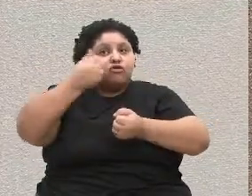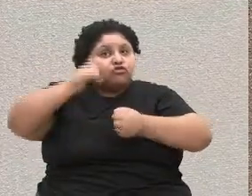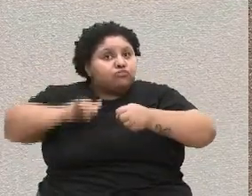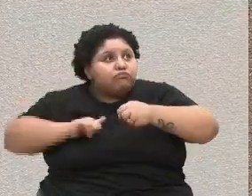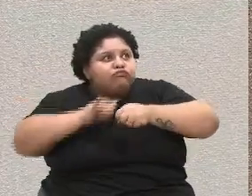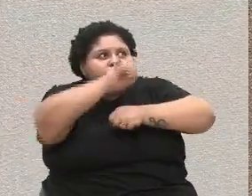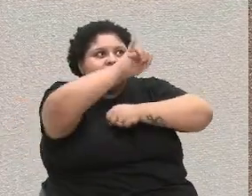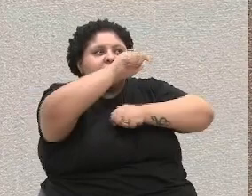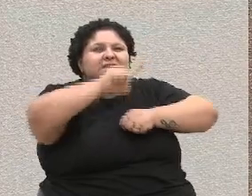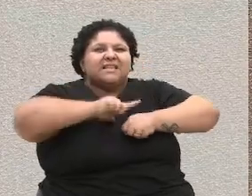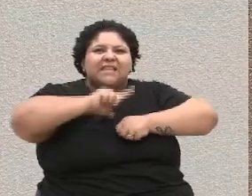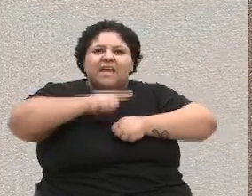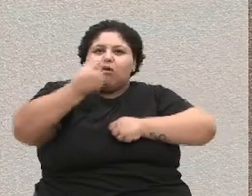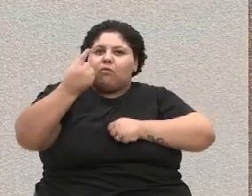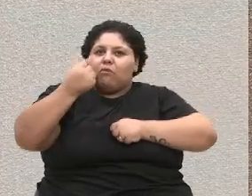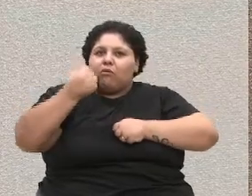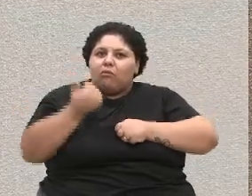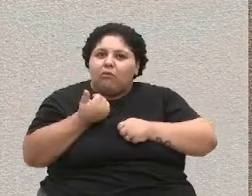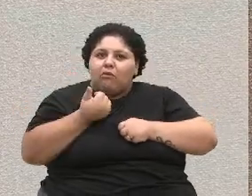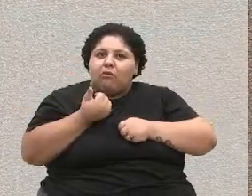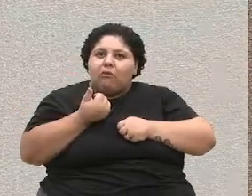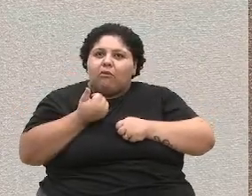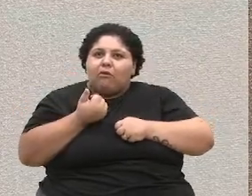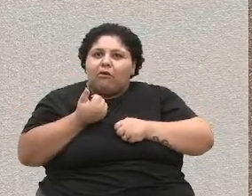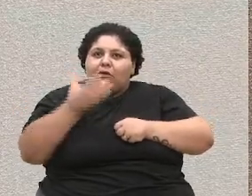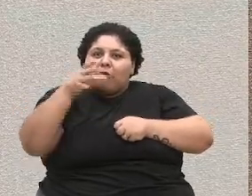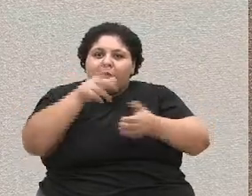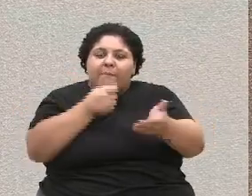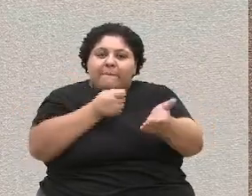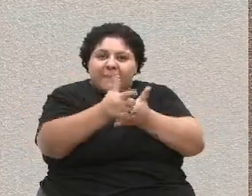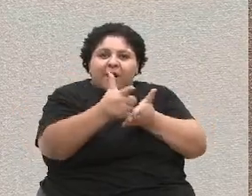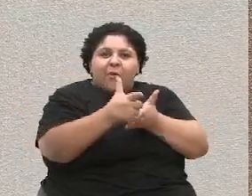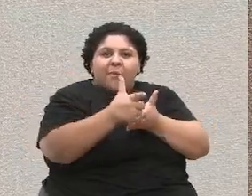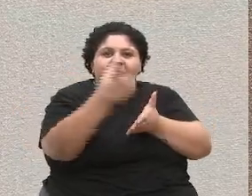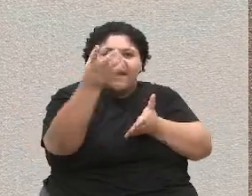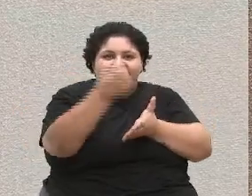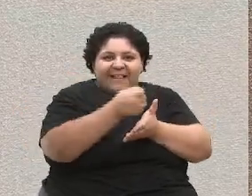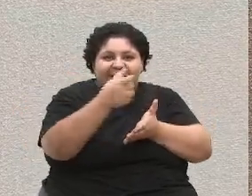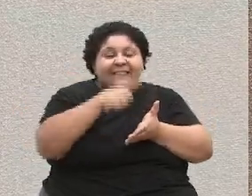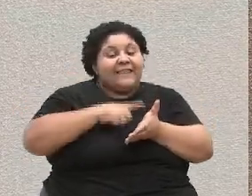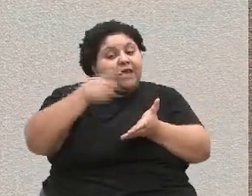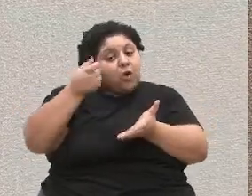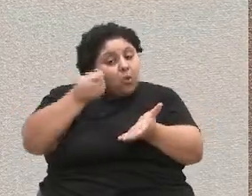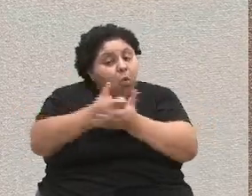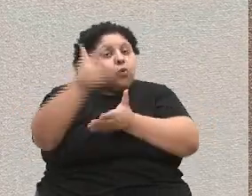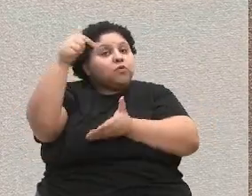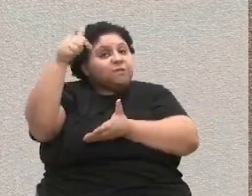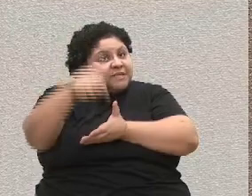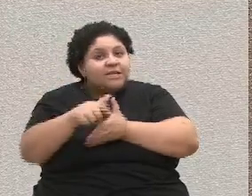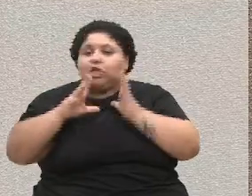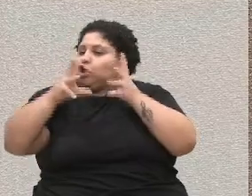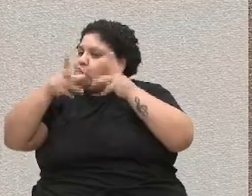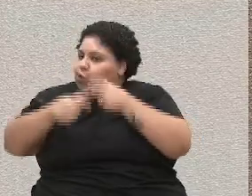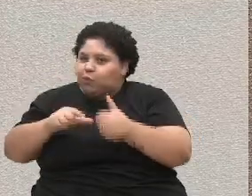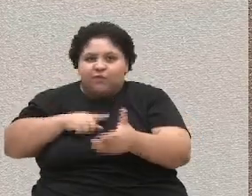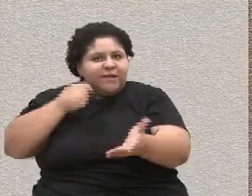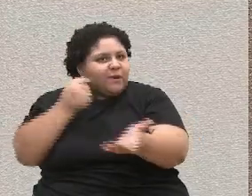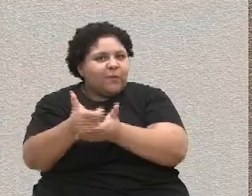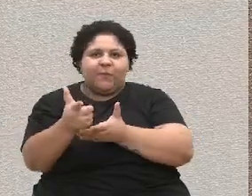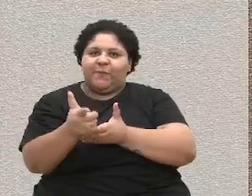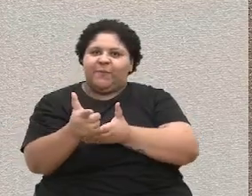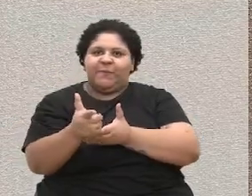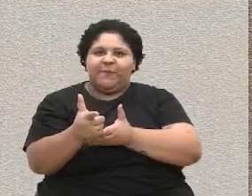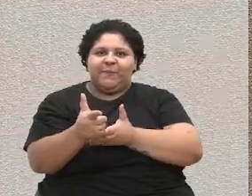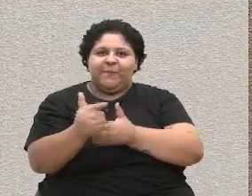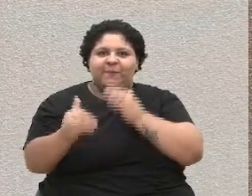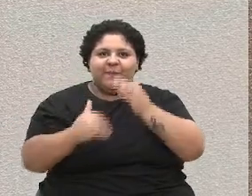Existe um custo para pôr 1 litro de leite na mesa. Existe um custo para a gente estar aqui. Tudo tem custo. E quando eu falo de